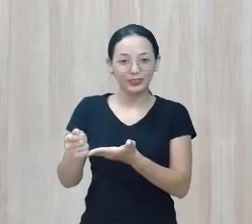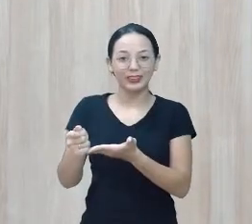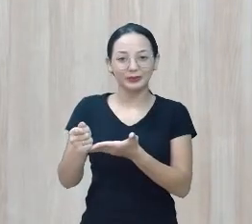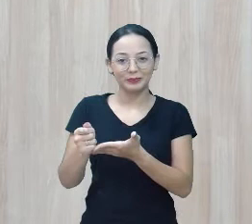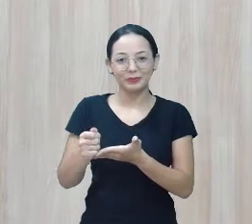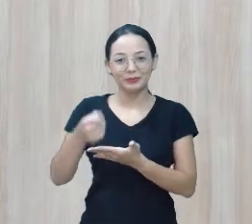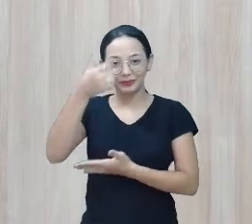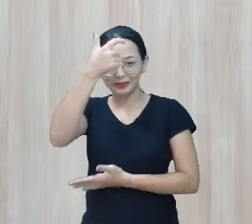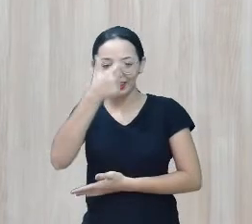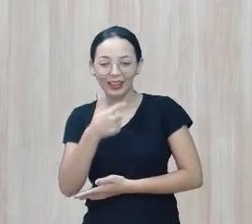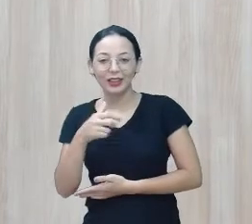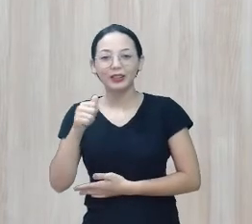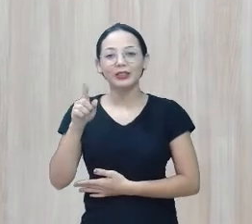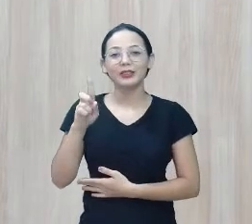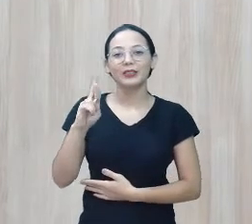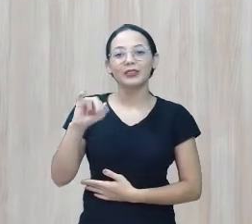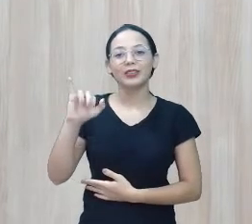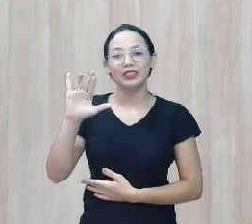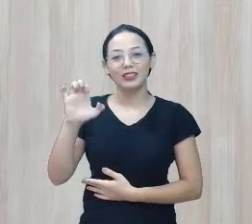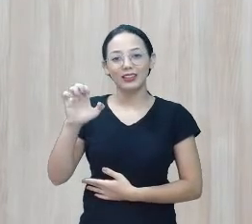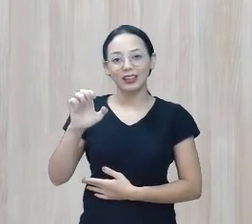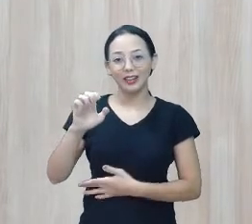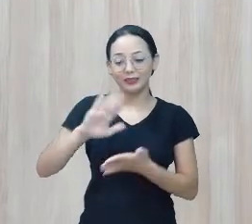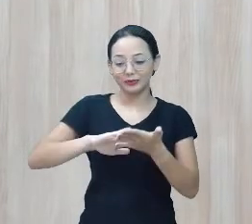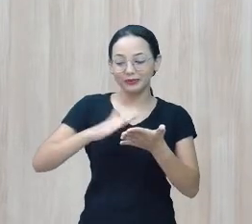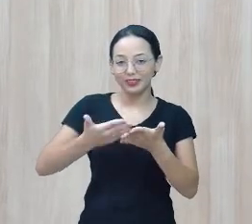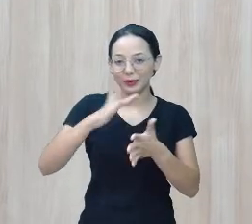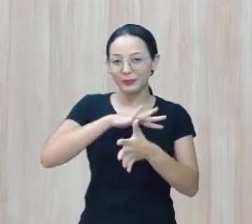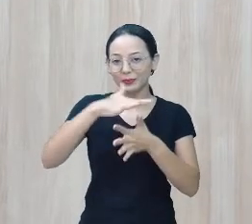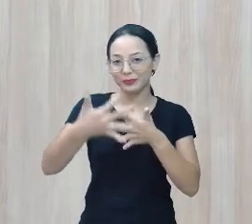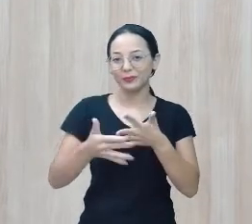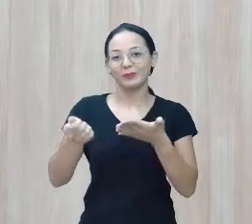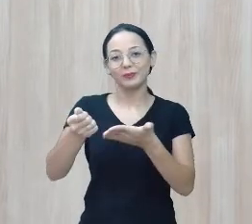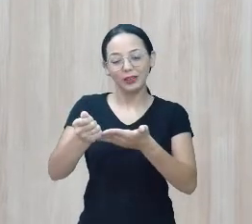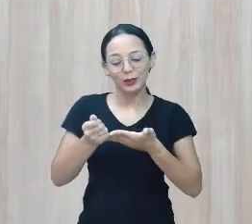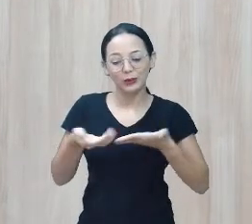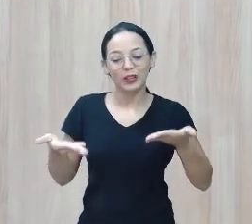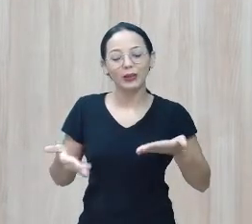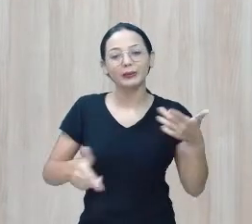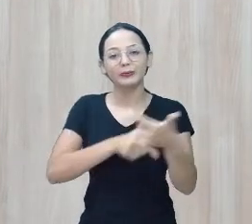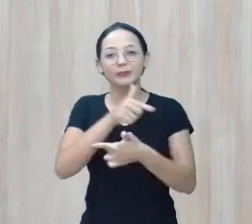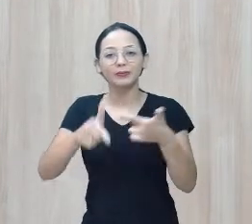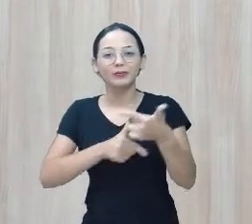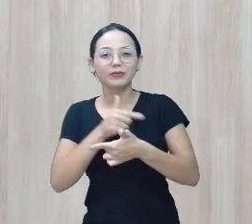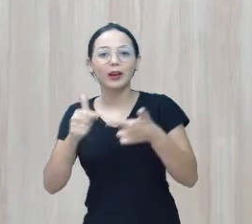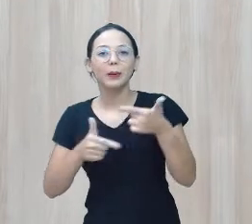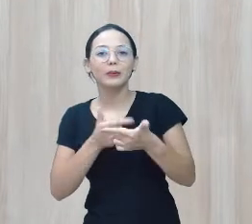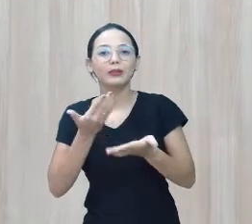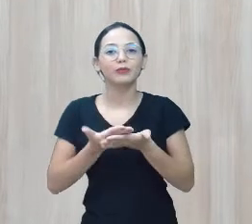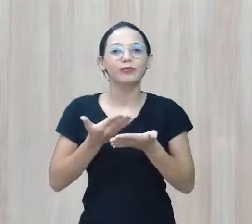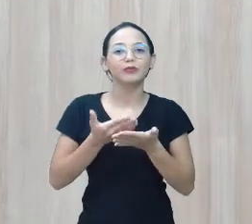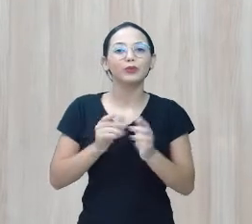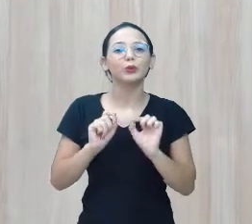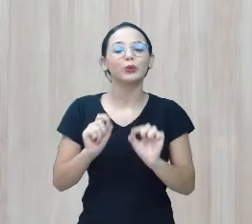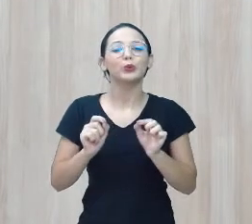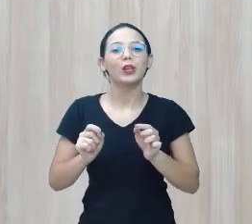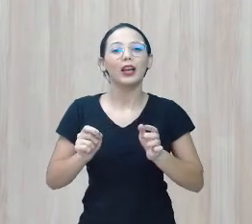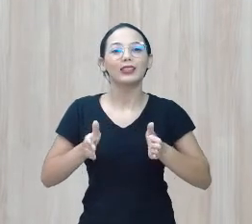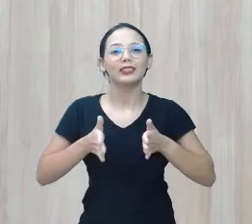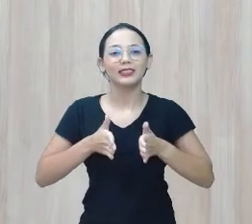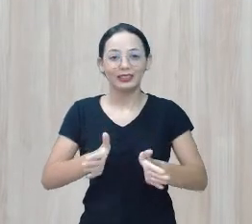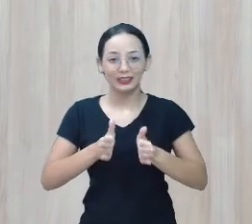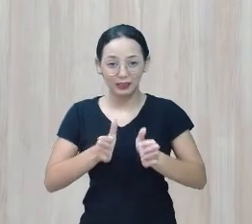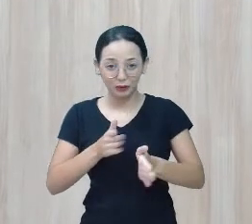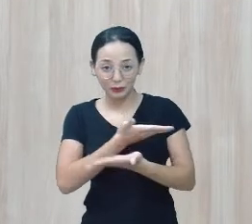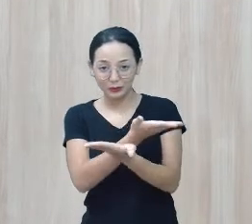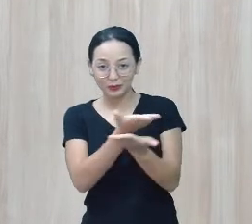a nossa intérprete de Libras, que nos ajuda nesse trabalho para tornar a nossa aula mais acessível